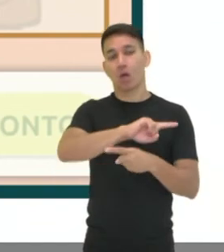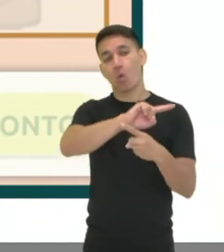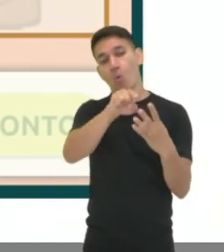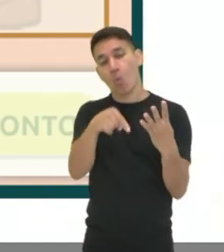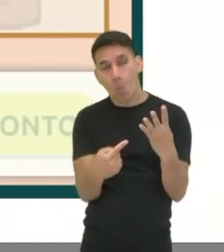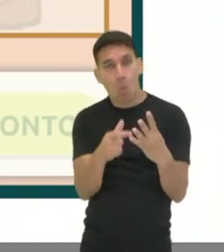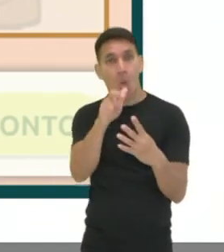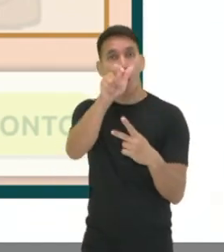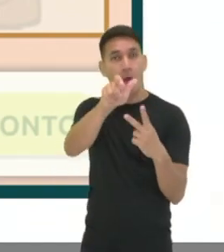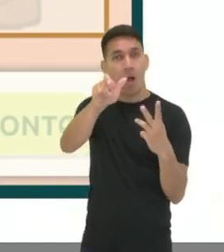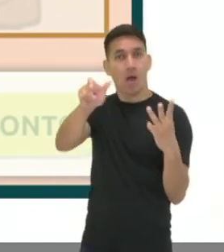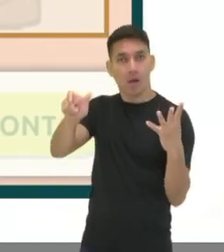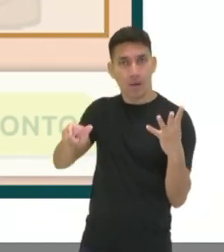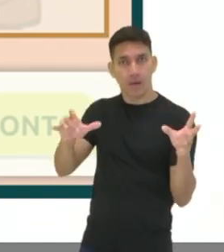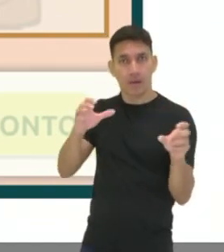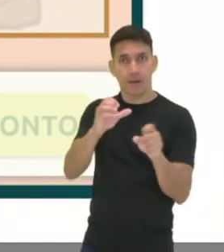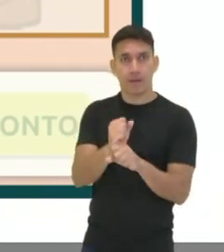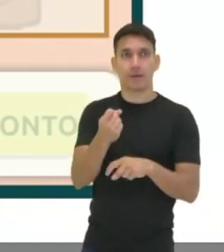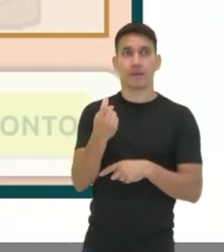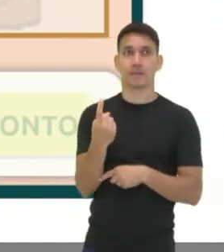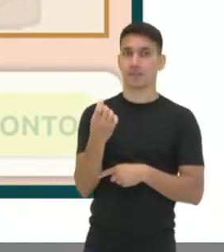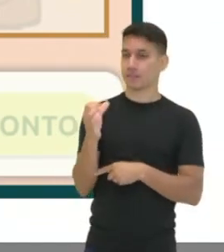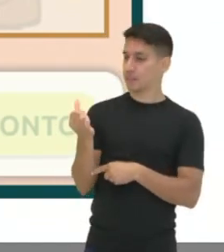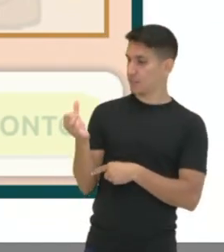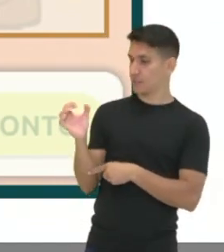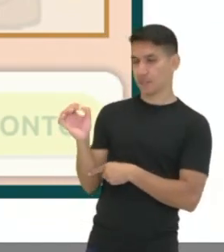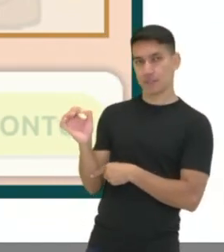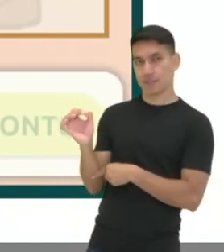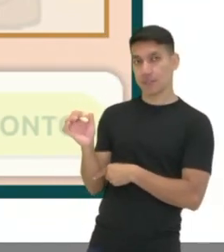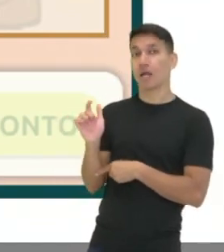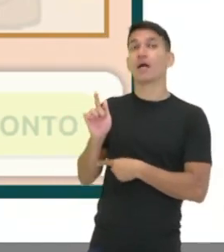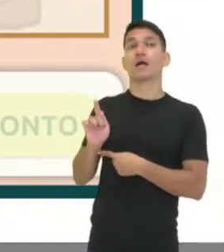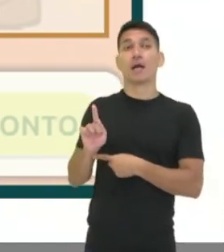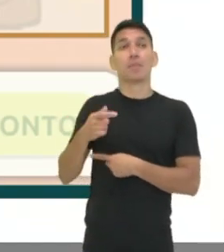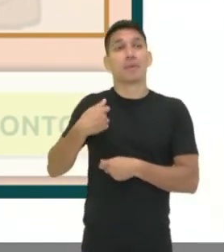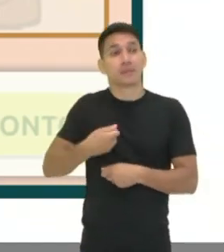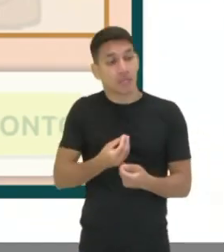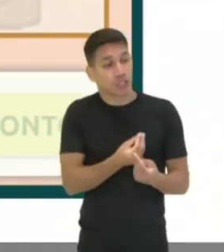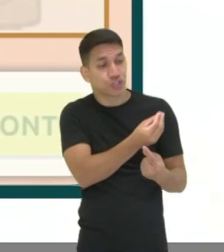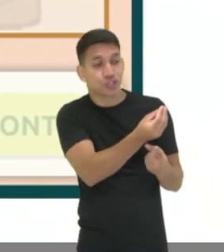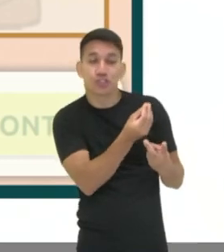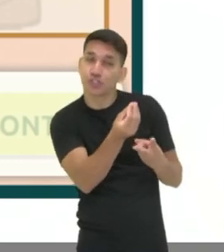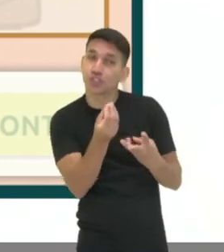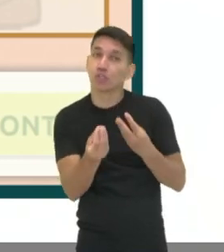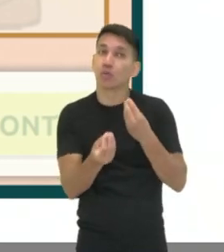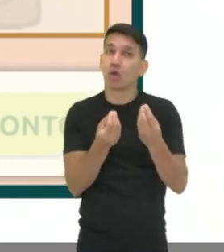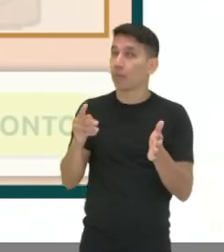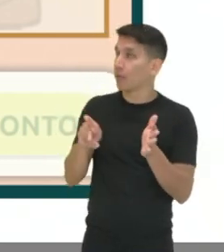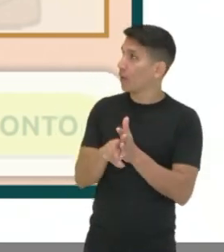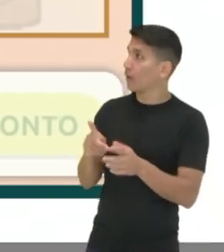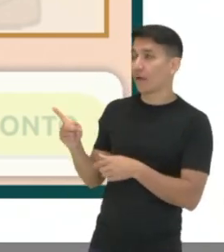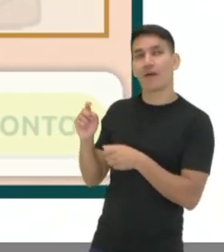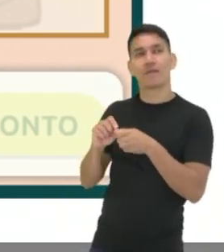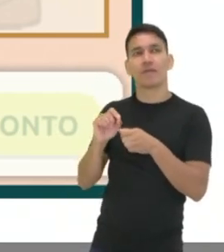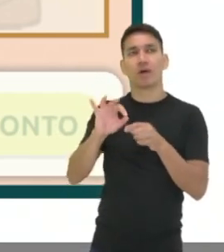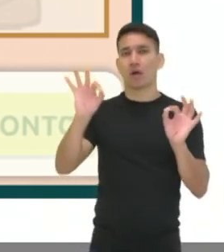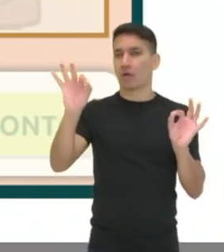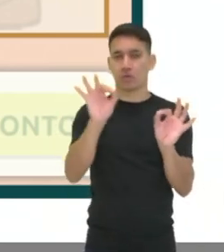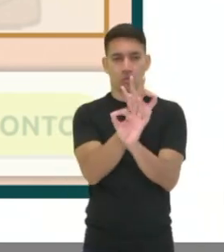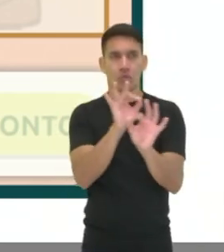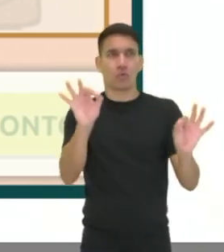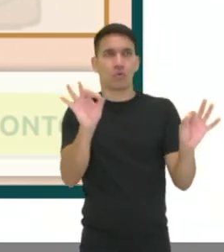temos 160 gramas, né? E a gente tem que dividir isso para eles. Aqui, nesse caso, você consegue mexer também,